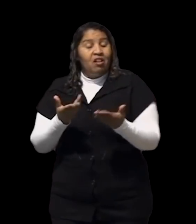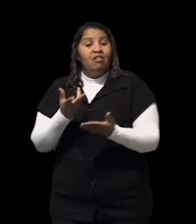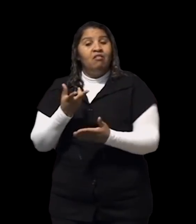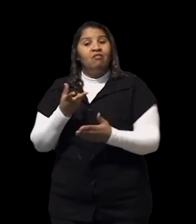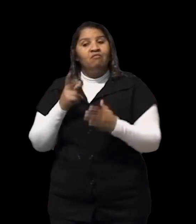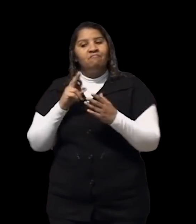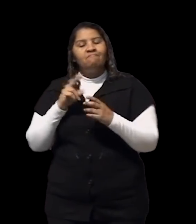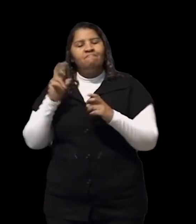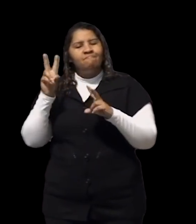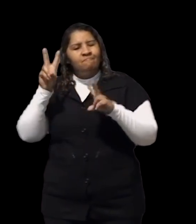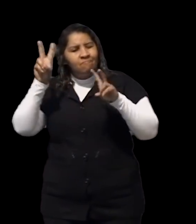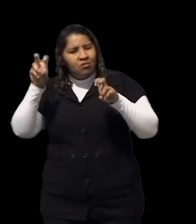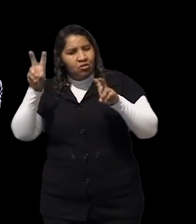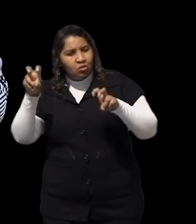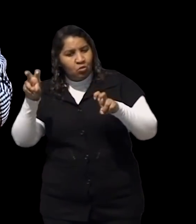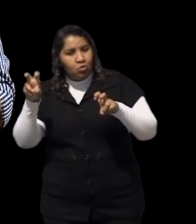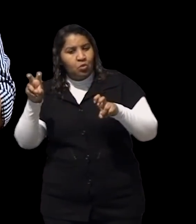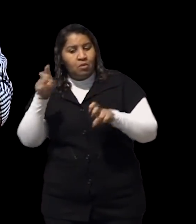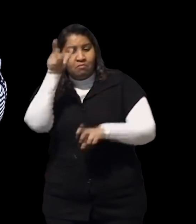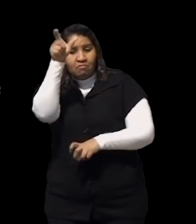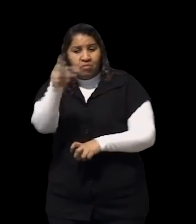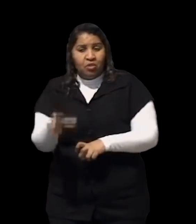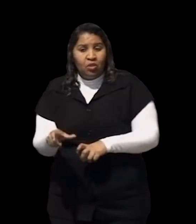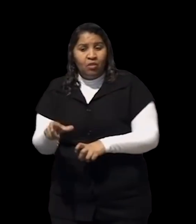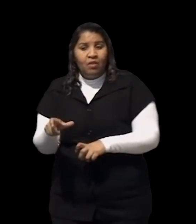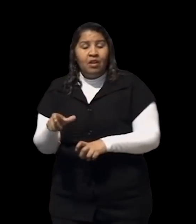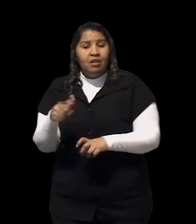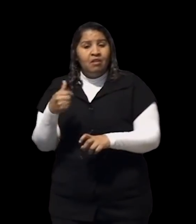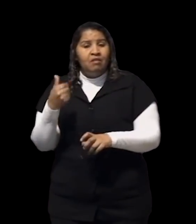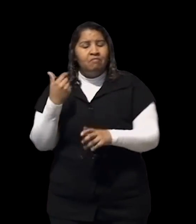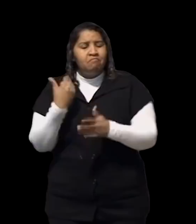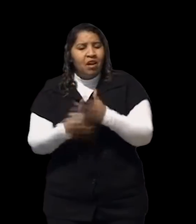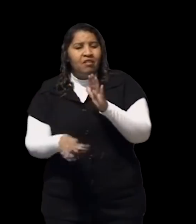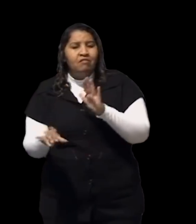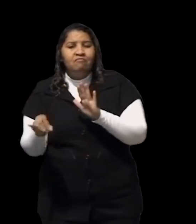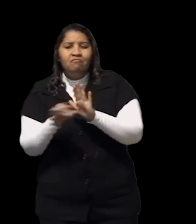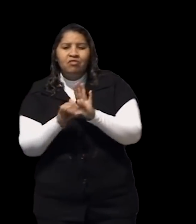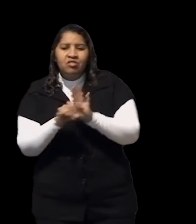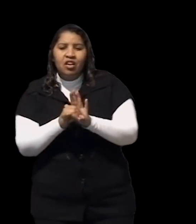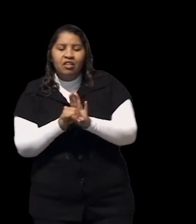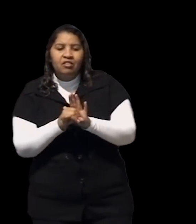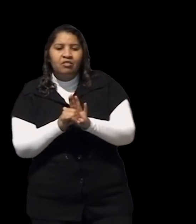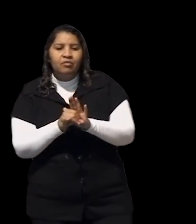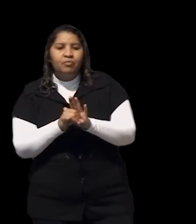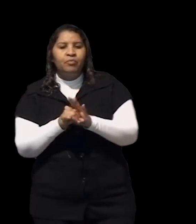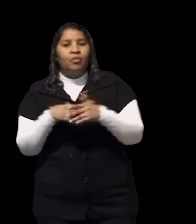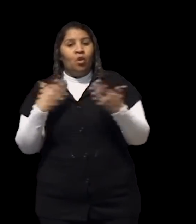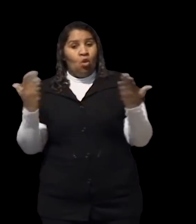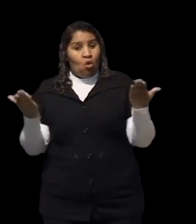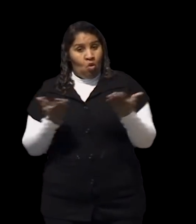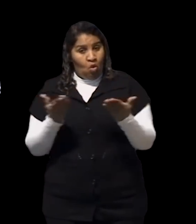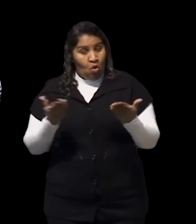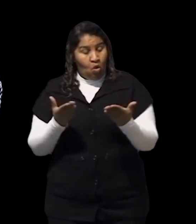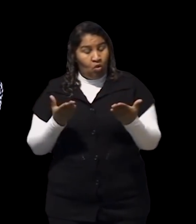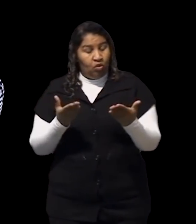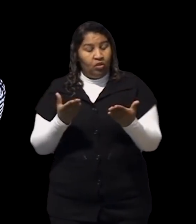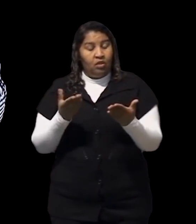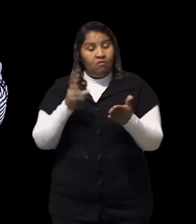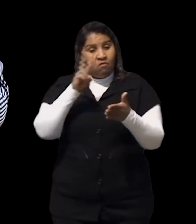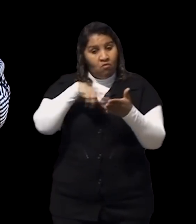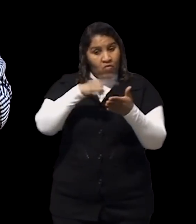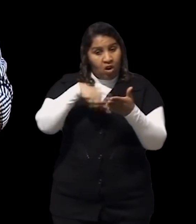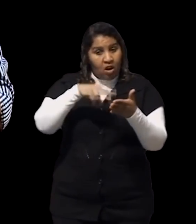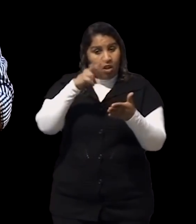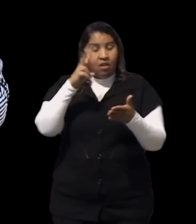gente que perde identidade e o texto que eu quero ler é uma parábola é a maior das parábolas da Bíblia é